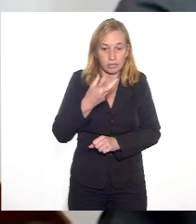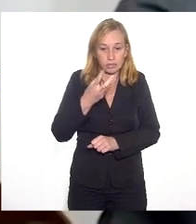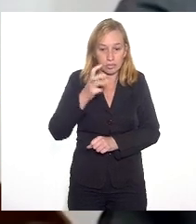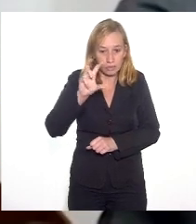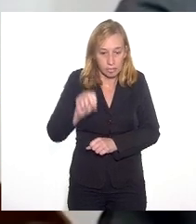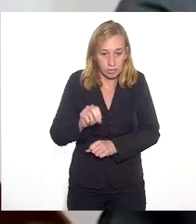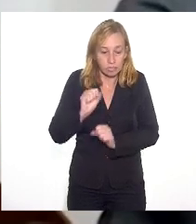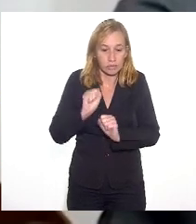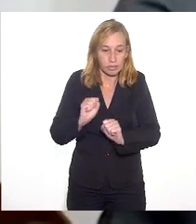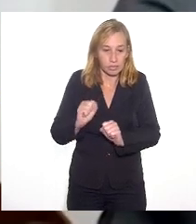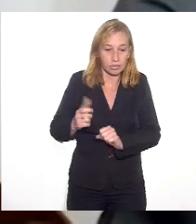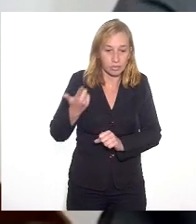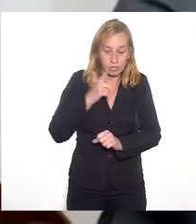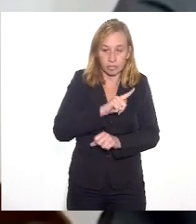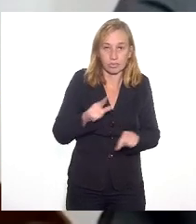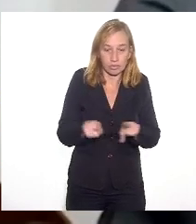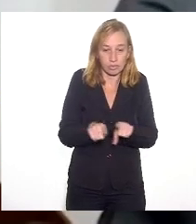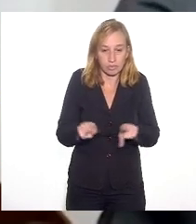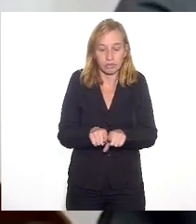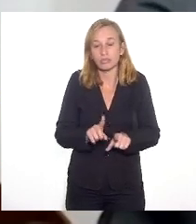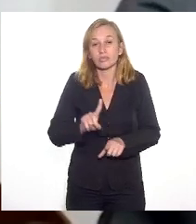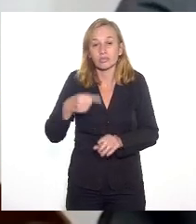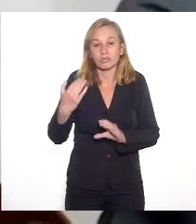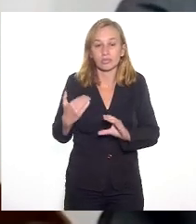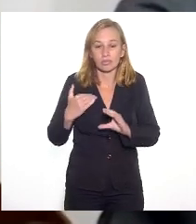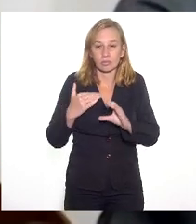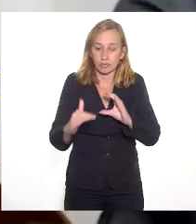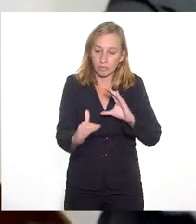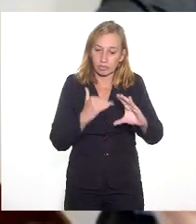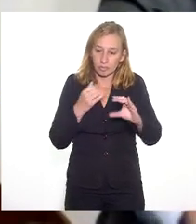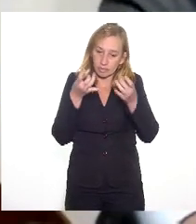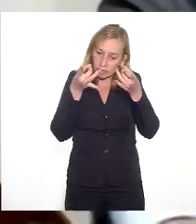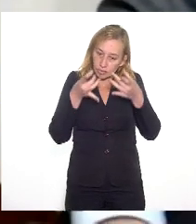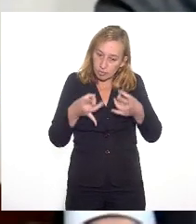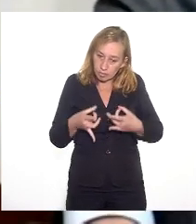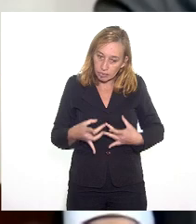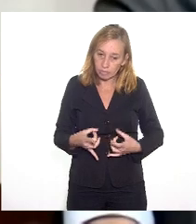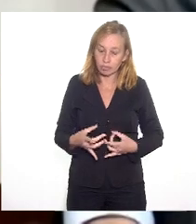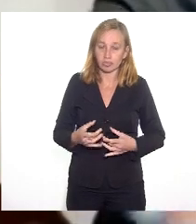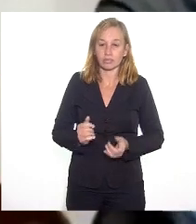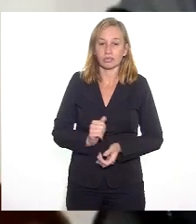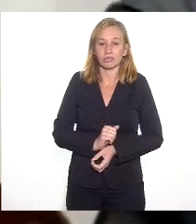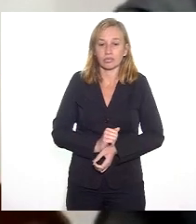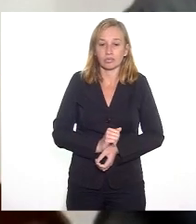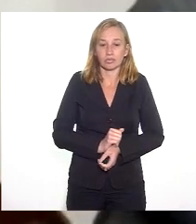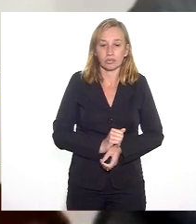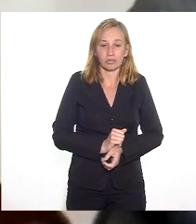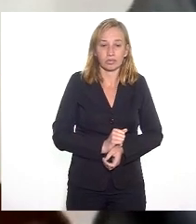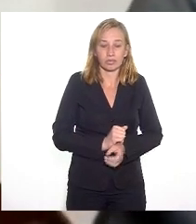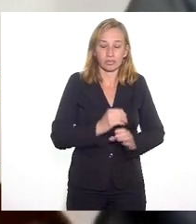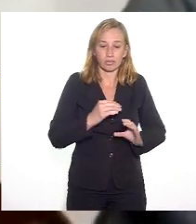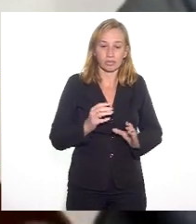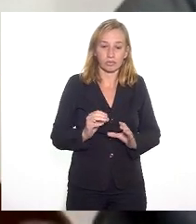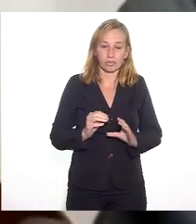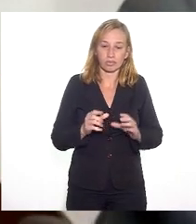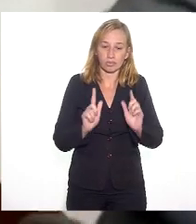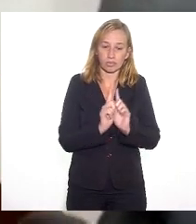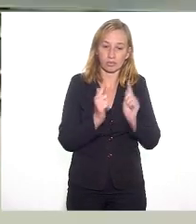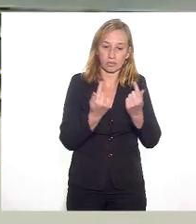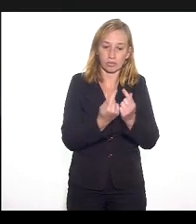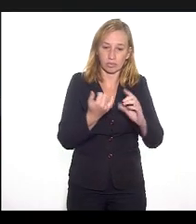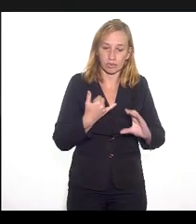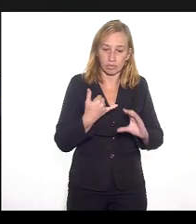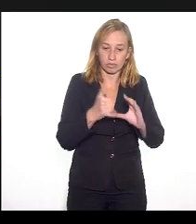também, entendeu? Depois ele vai mandar para mim o mais detalhado e aí eu ponho no grupo lá.